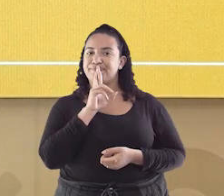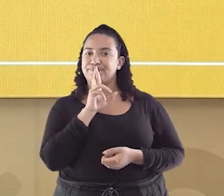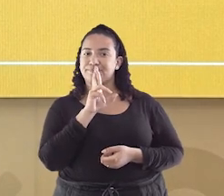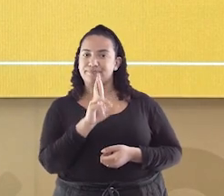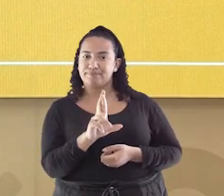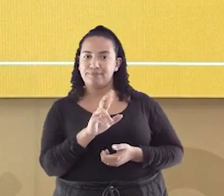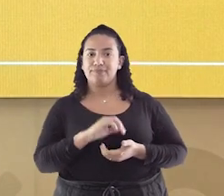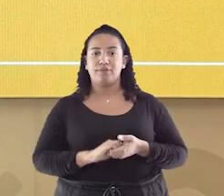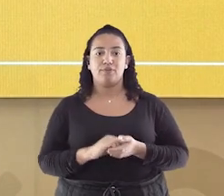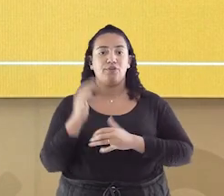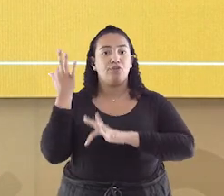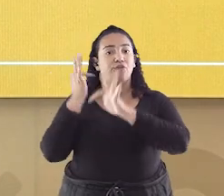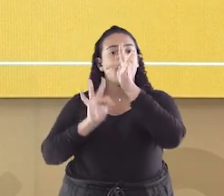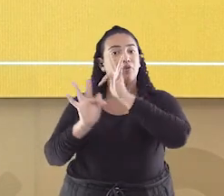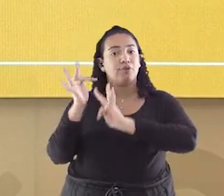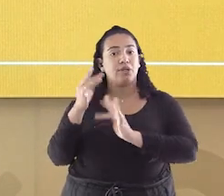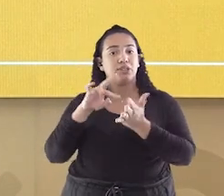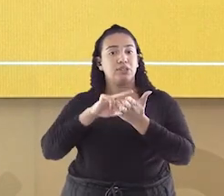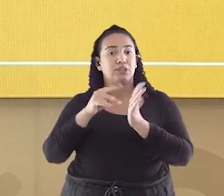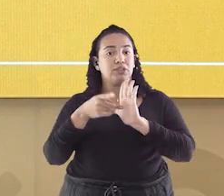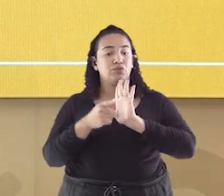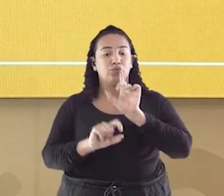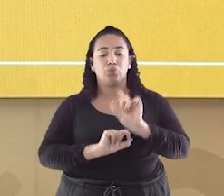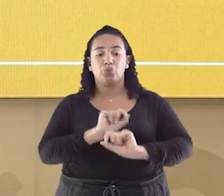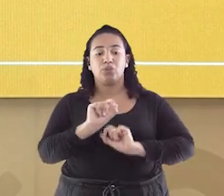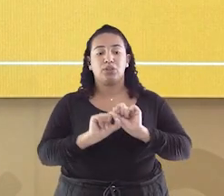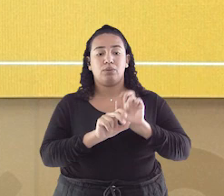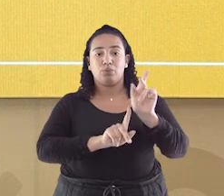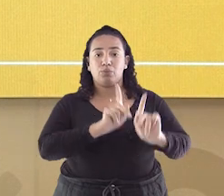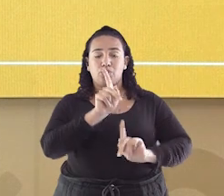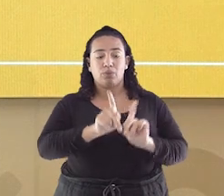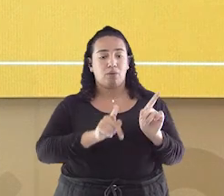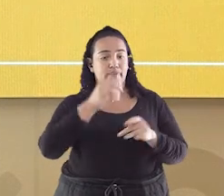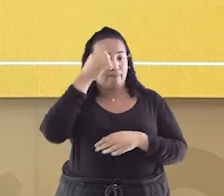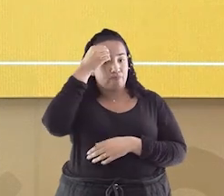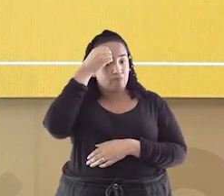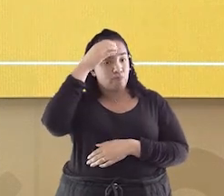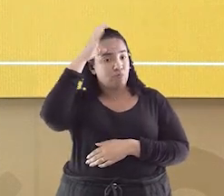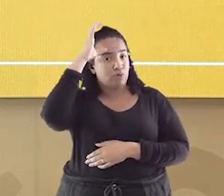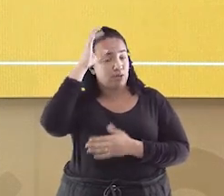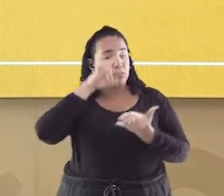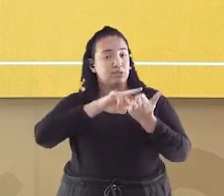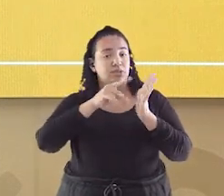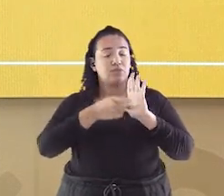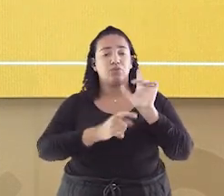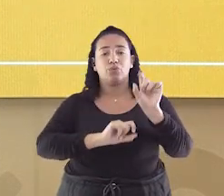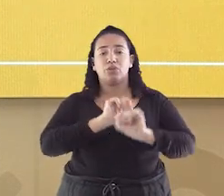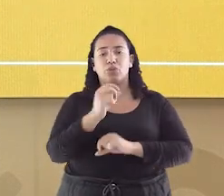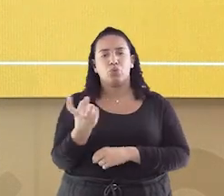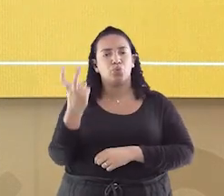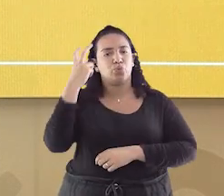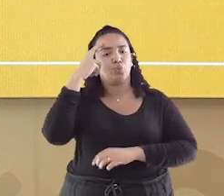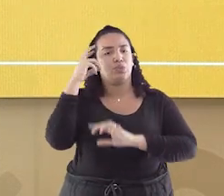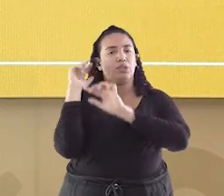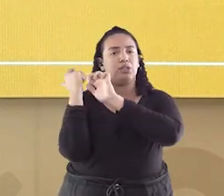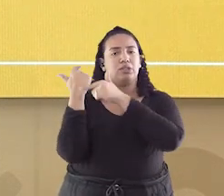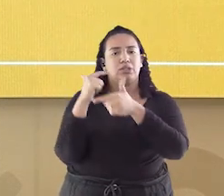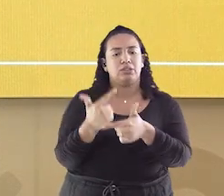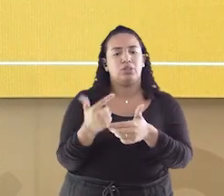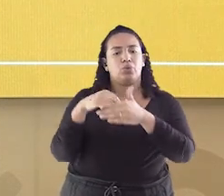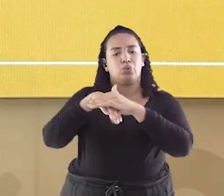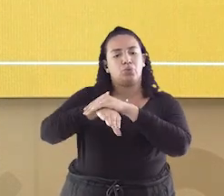Resposta da questão 1. Folclore significa conhecimento popular e resume toda a cultura,